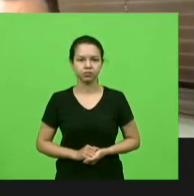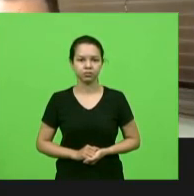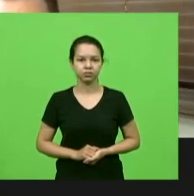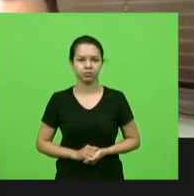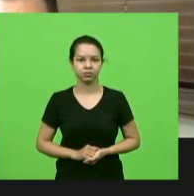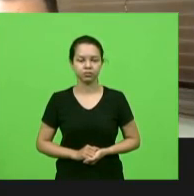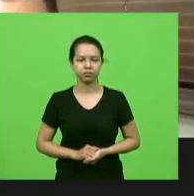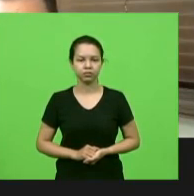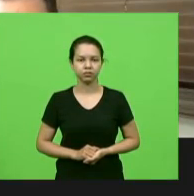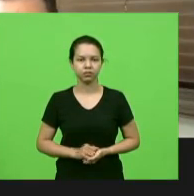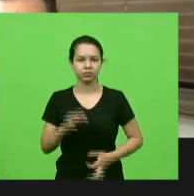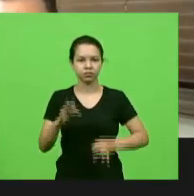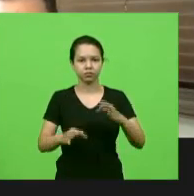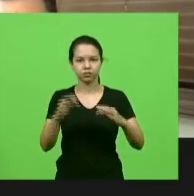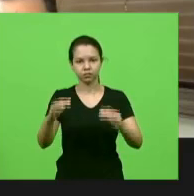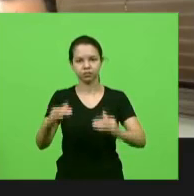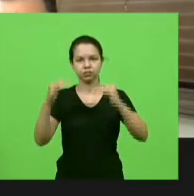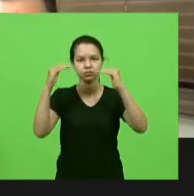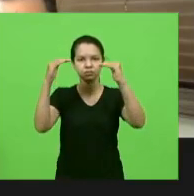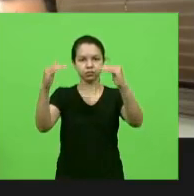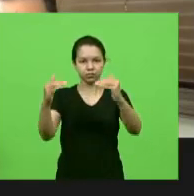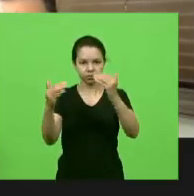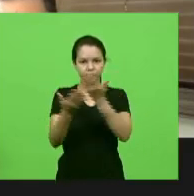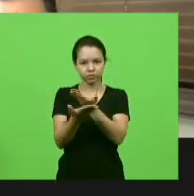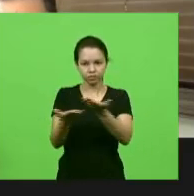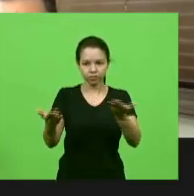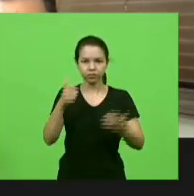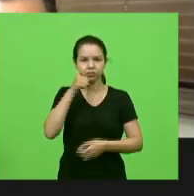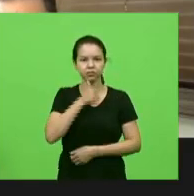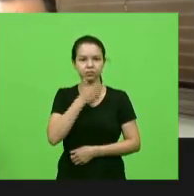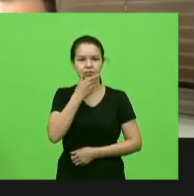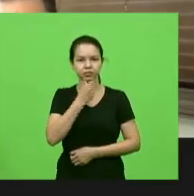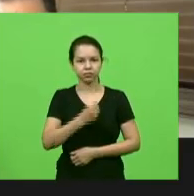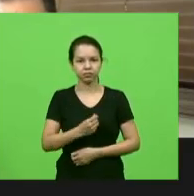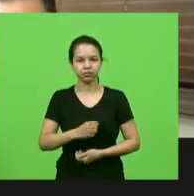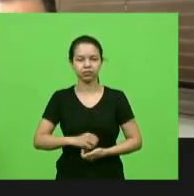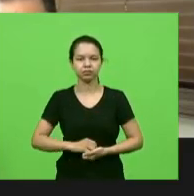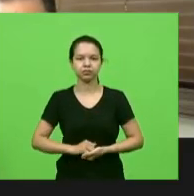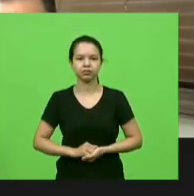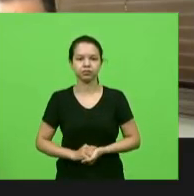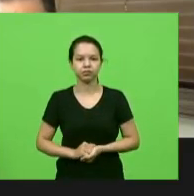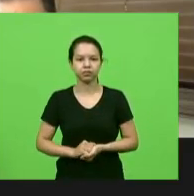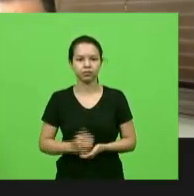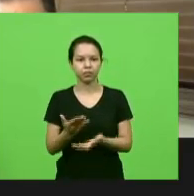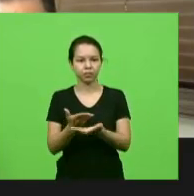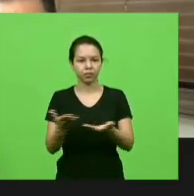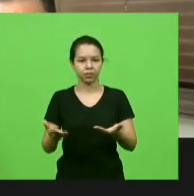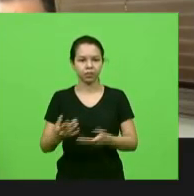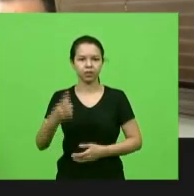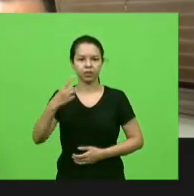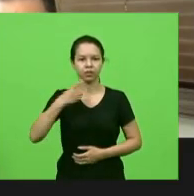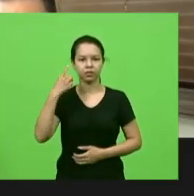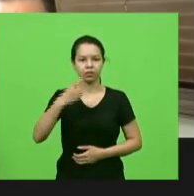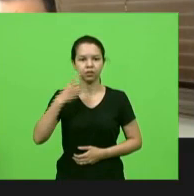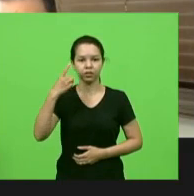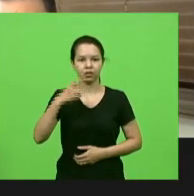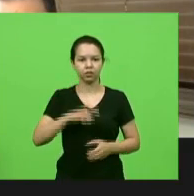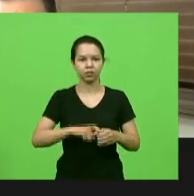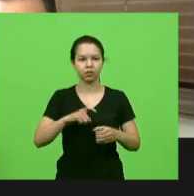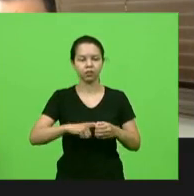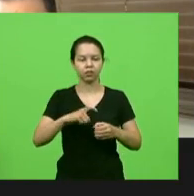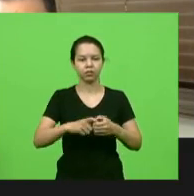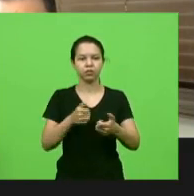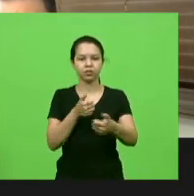senhoras desembargadoras, senhores desembargadores, senhores deputados, membros do